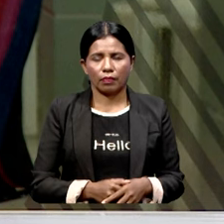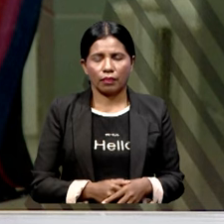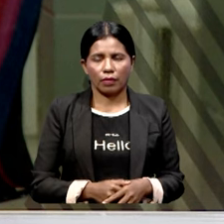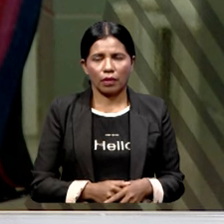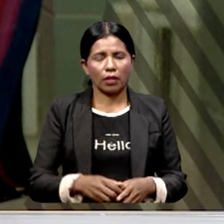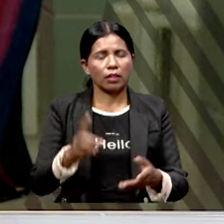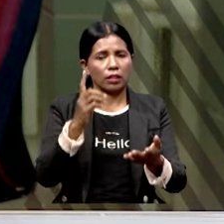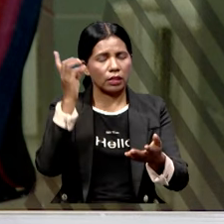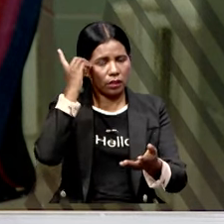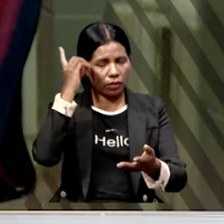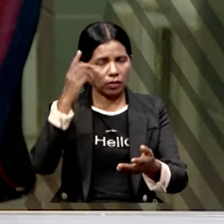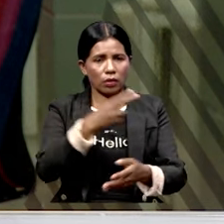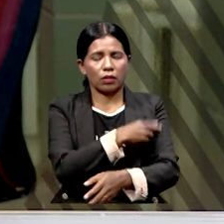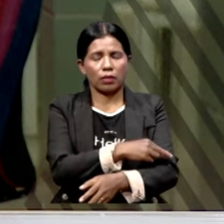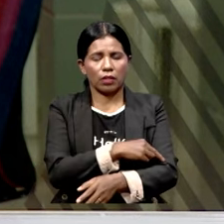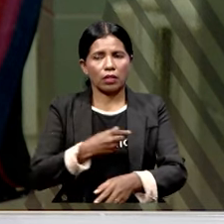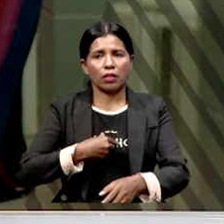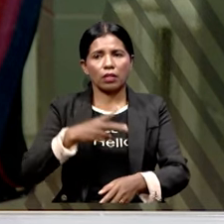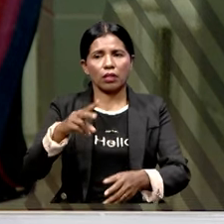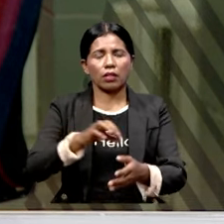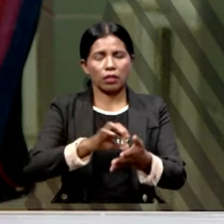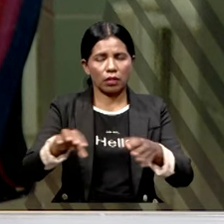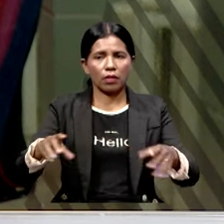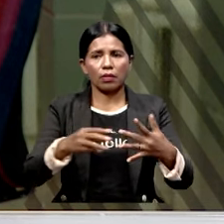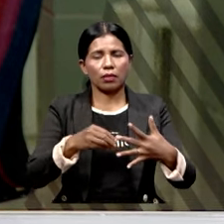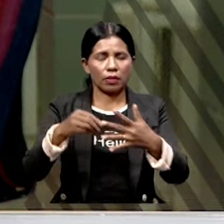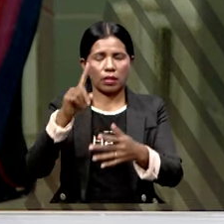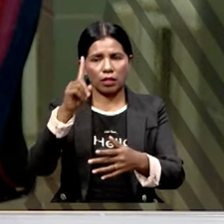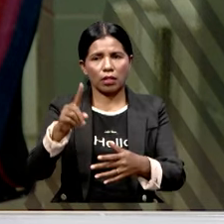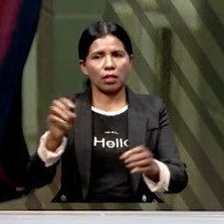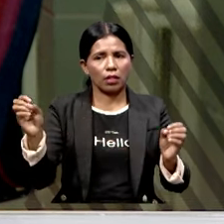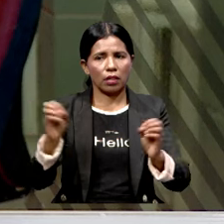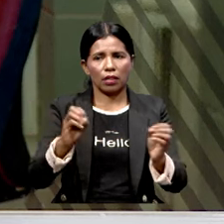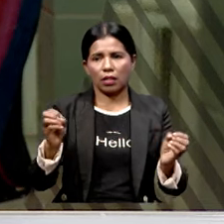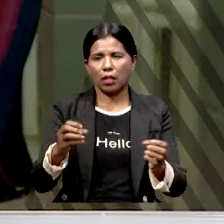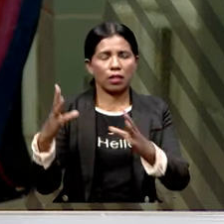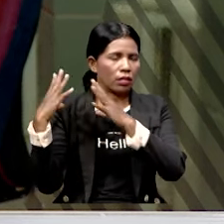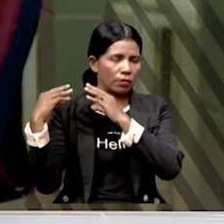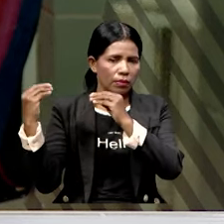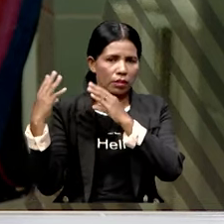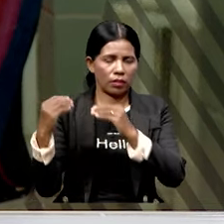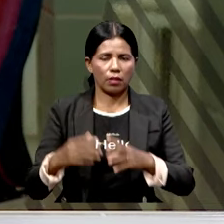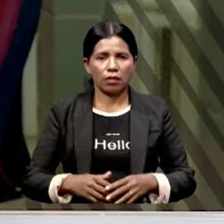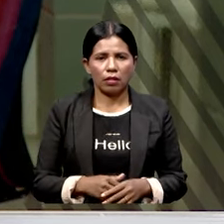Desconfía Hospital Nacional Guido Valadares contrata especialista cubano Ida Laia Experiência.